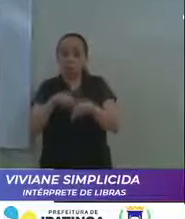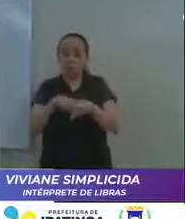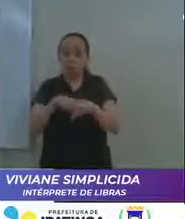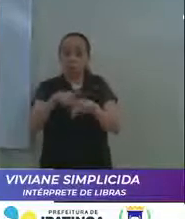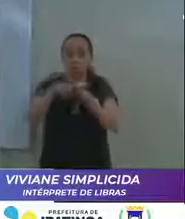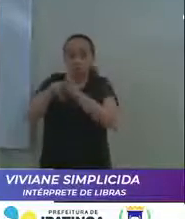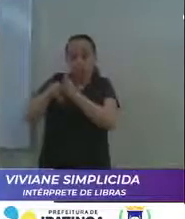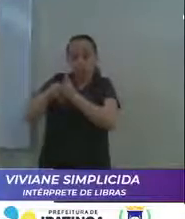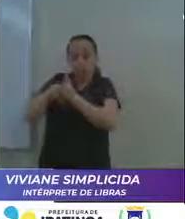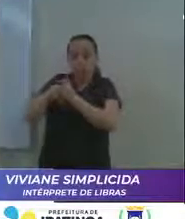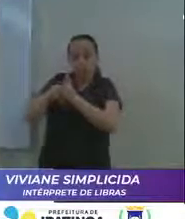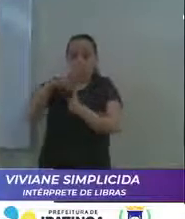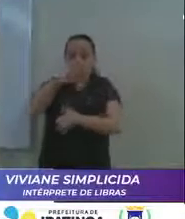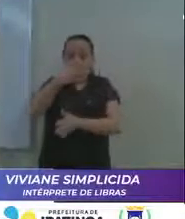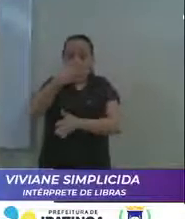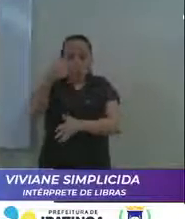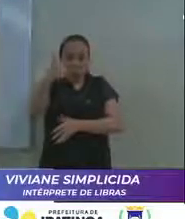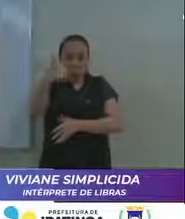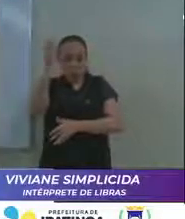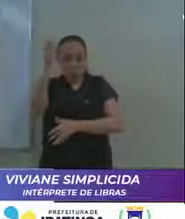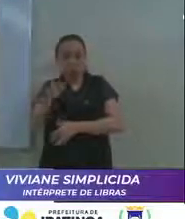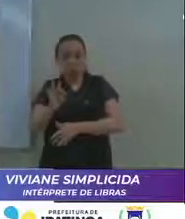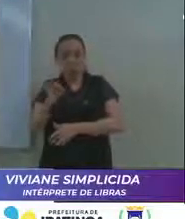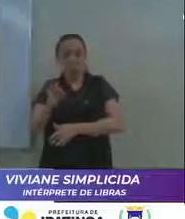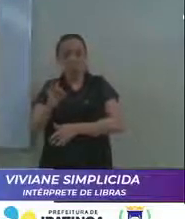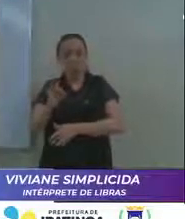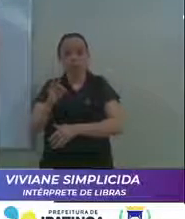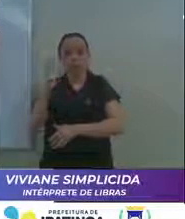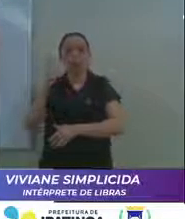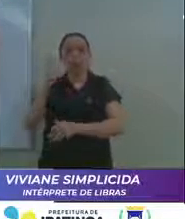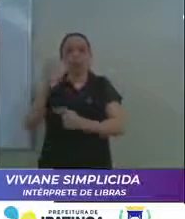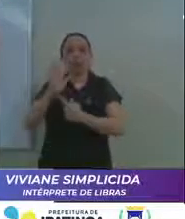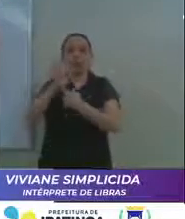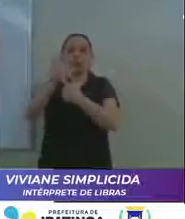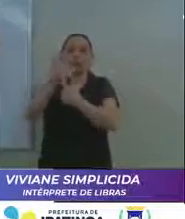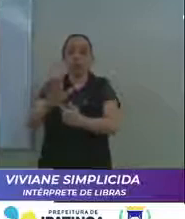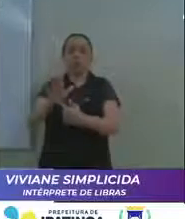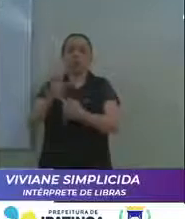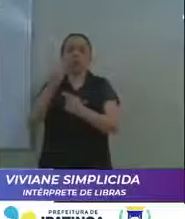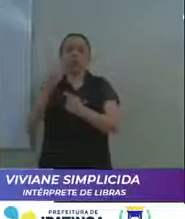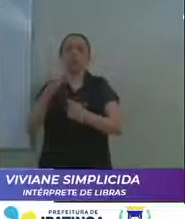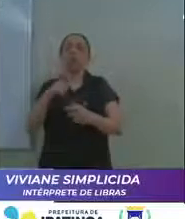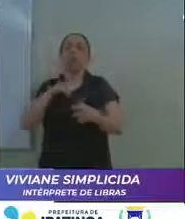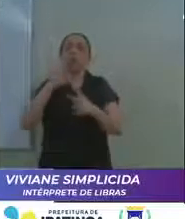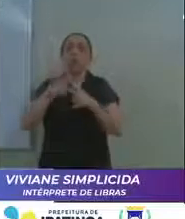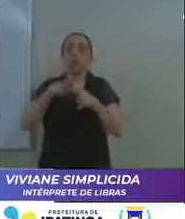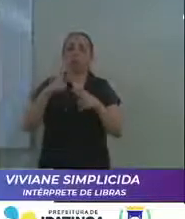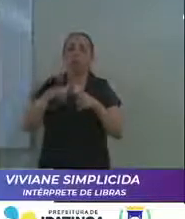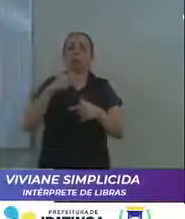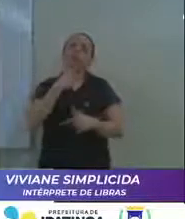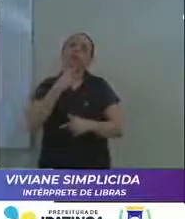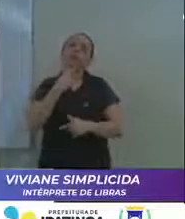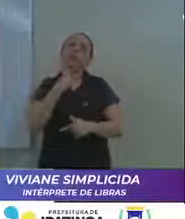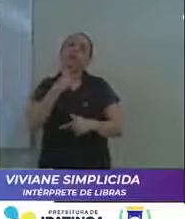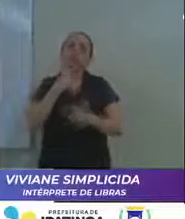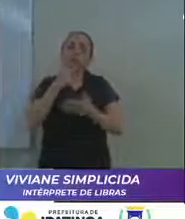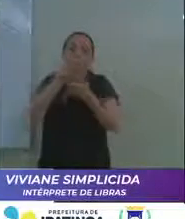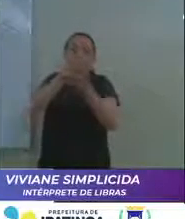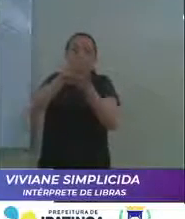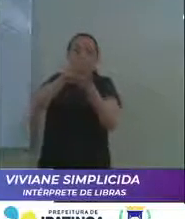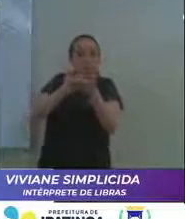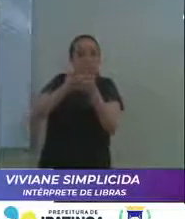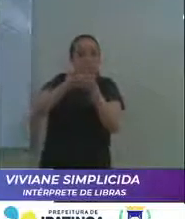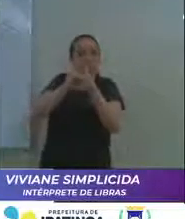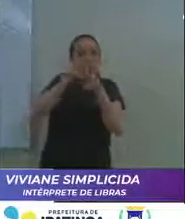pesquisado, 41% estavam apresentando rouquidão. Então, é pensar que quase metade dos professores que